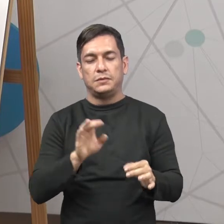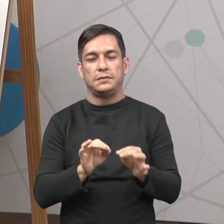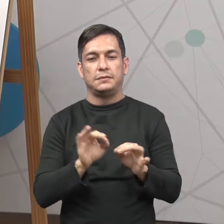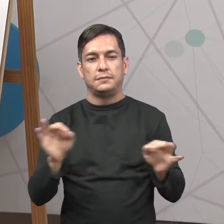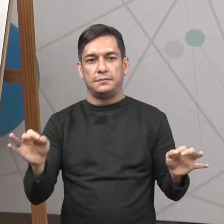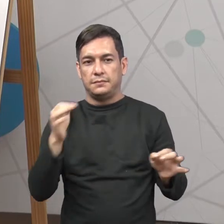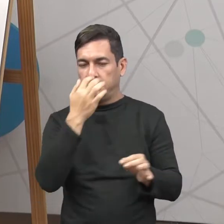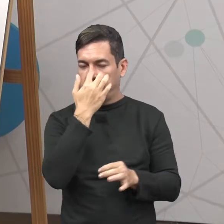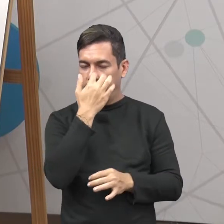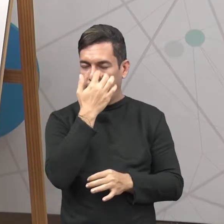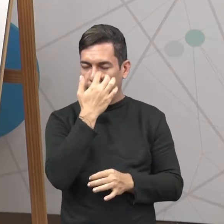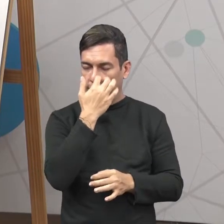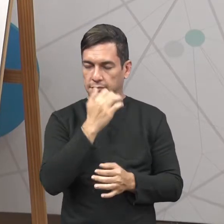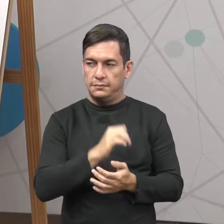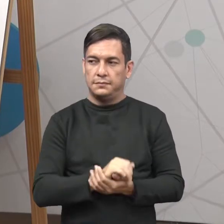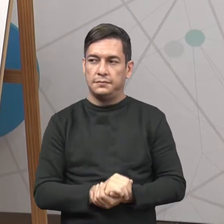barbante.